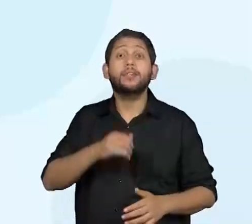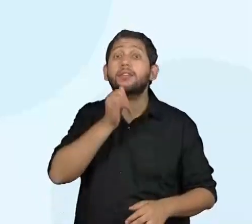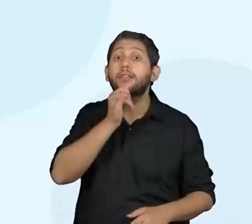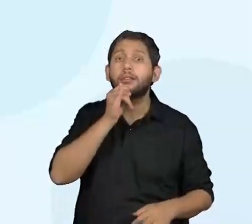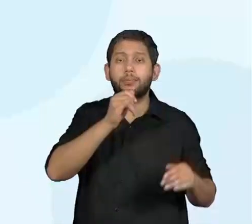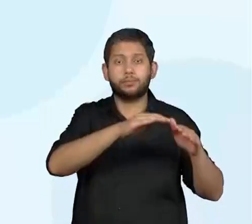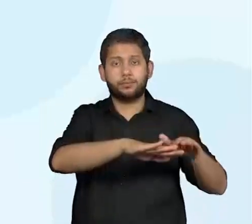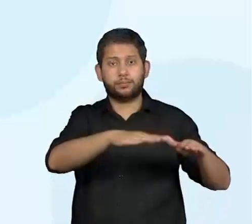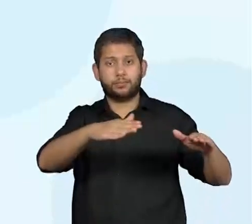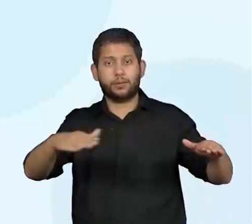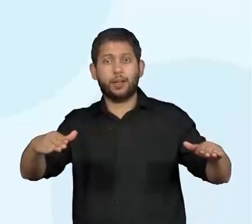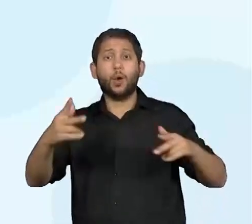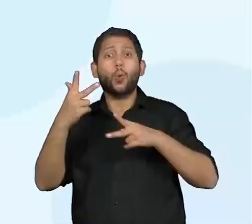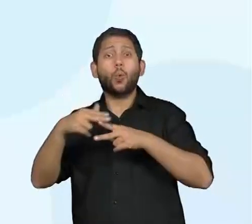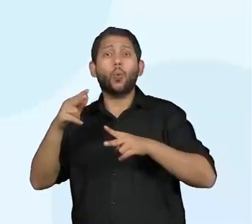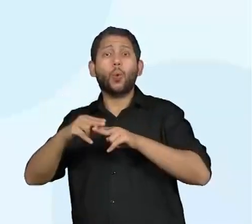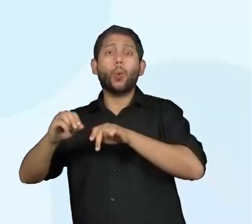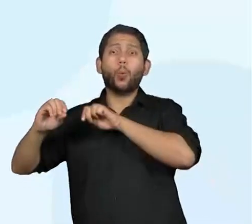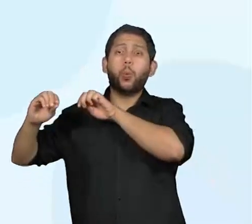O vento.